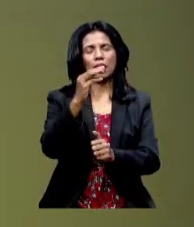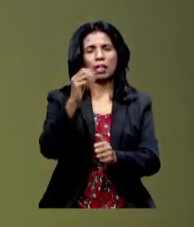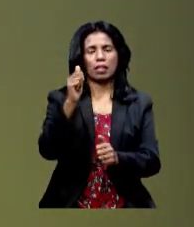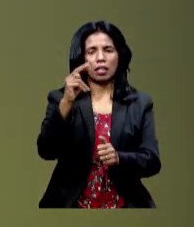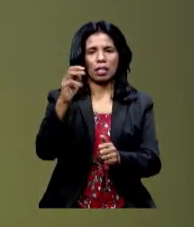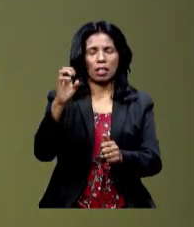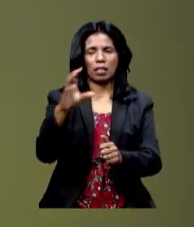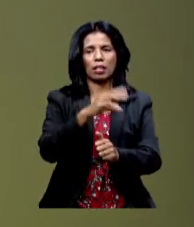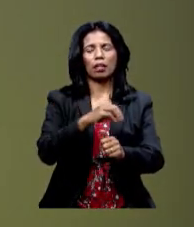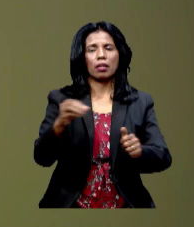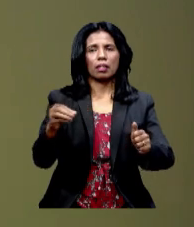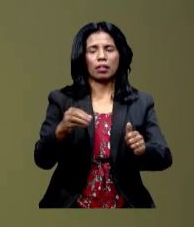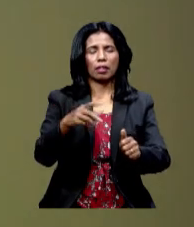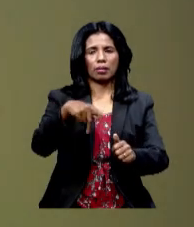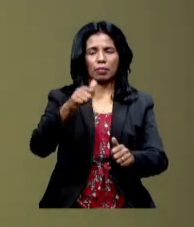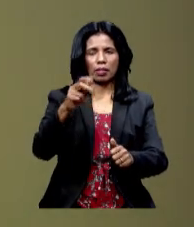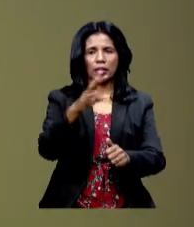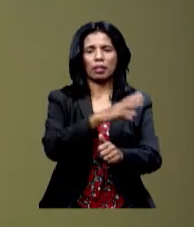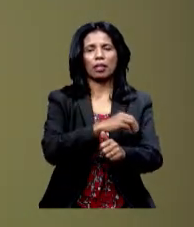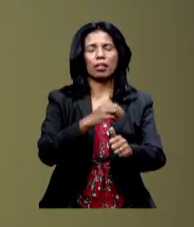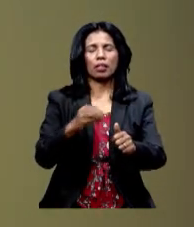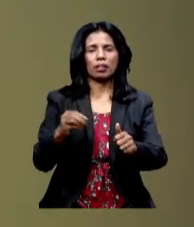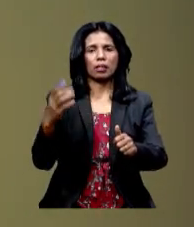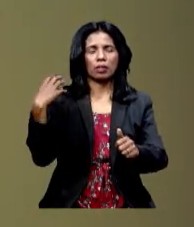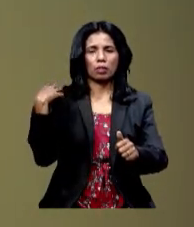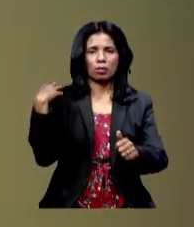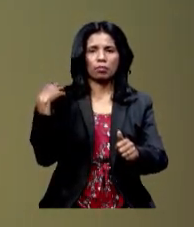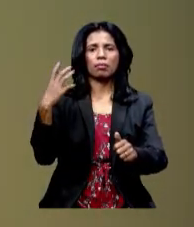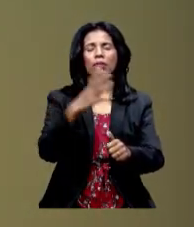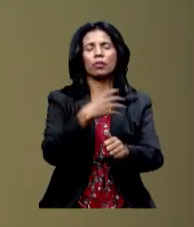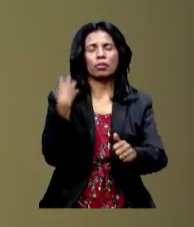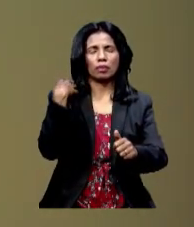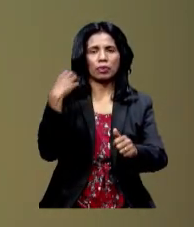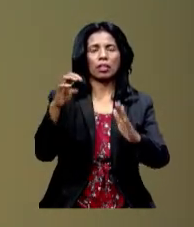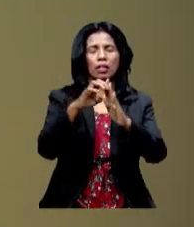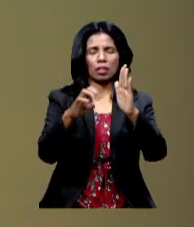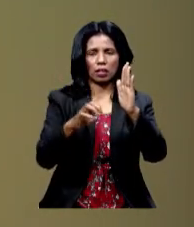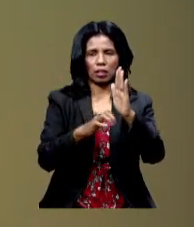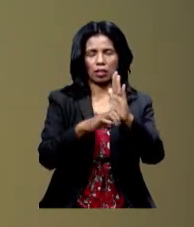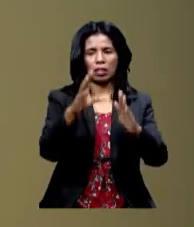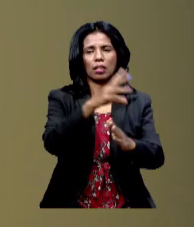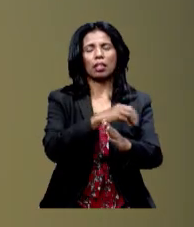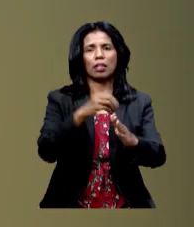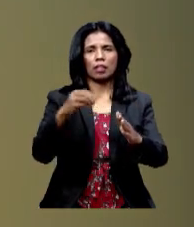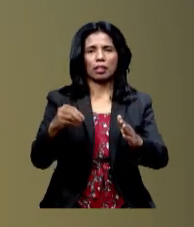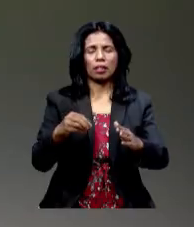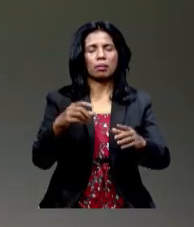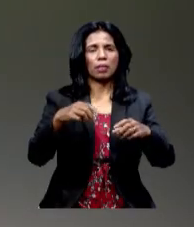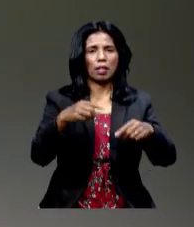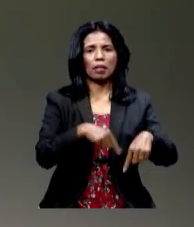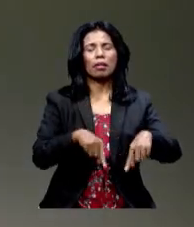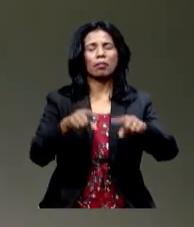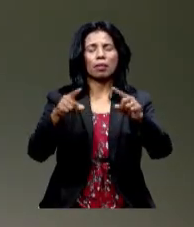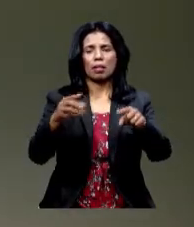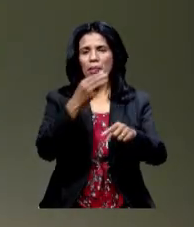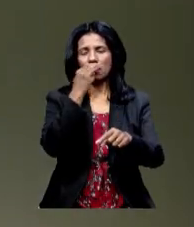Costa, sub-região Pante Makassar, no residência estado e a Fulolo, sub-região Pante Makassar, ba ex-presidente da